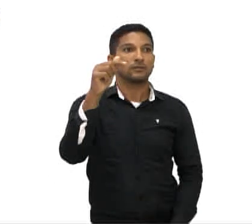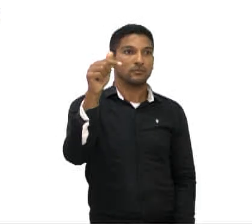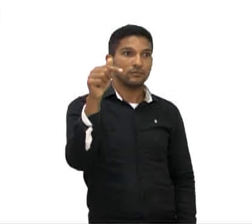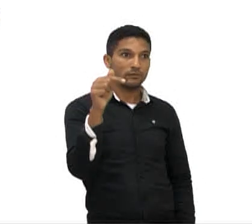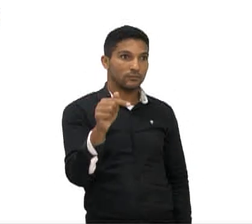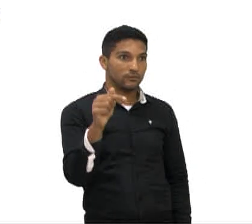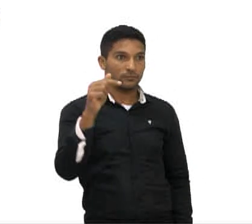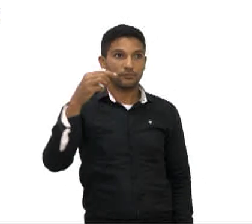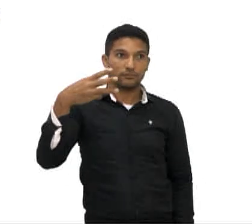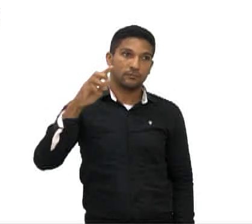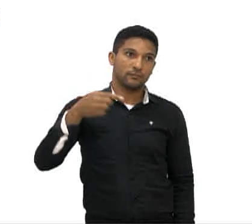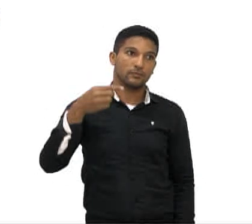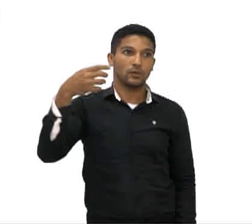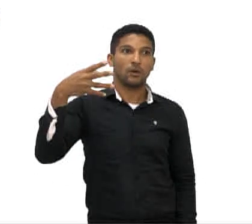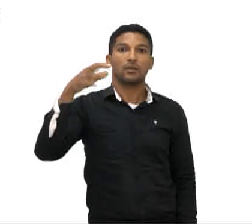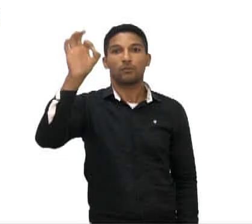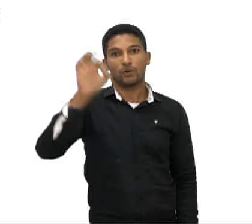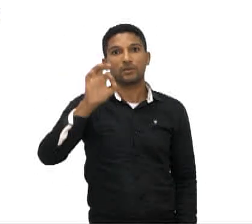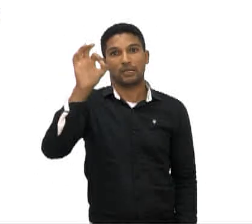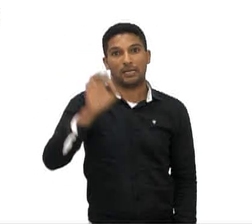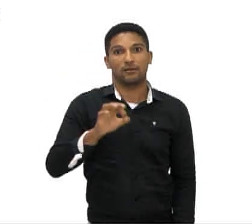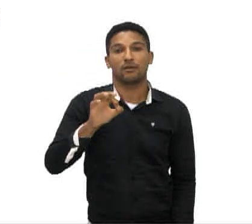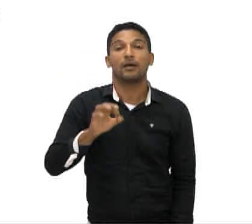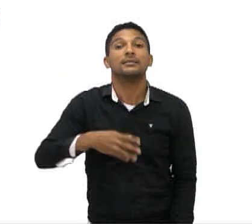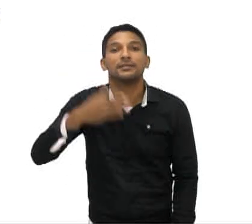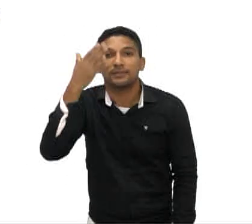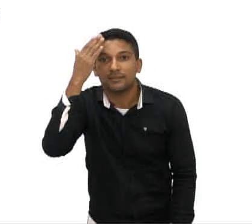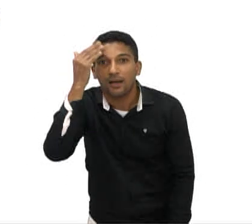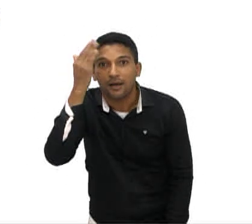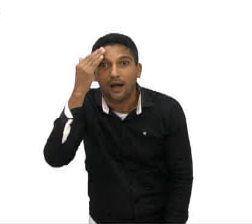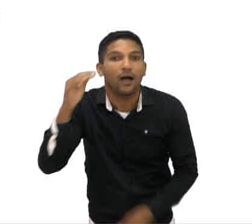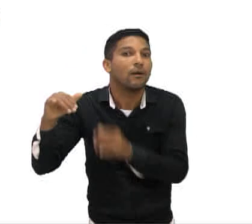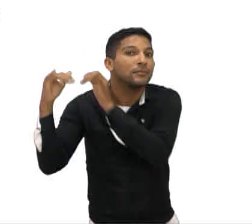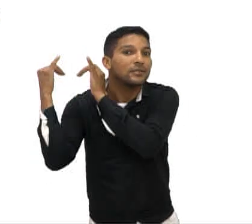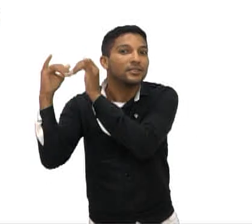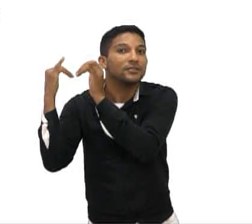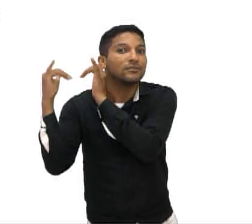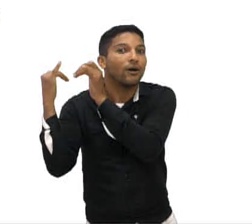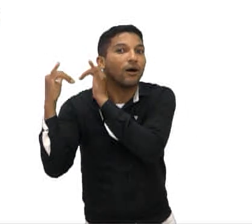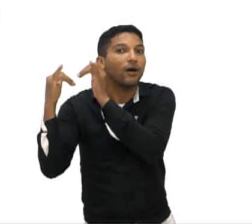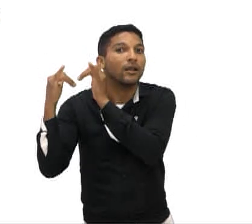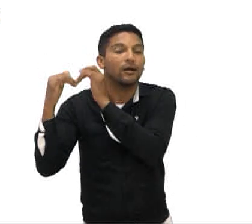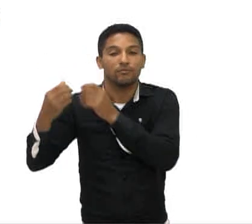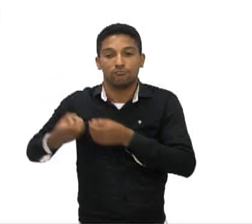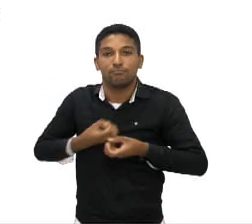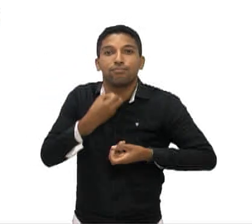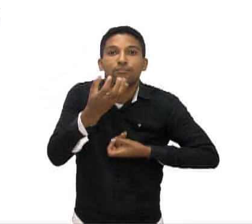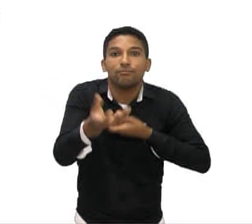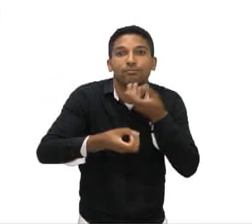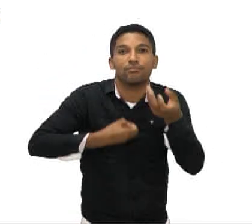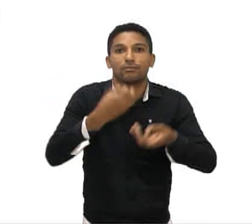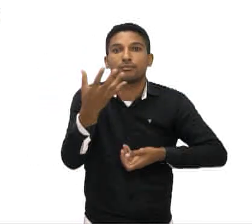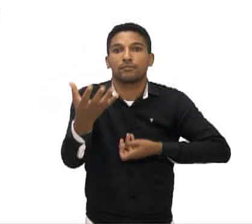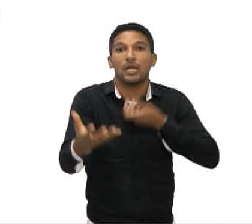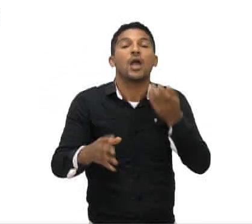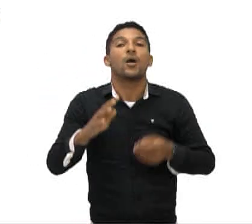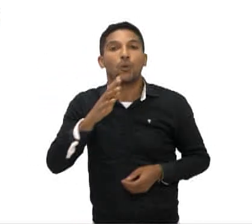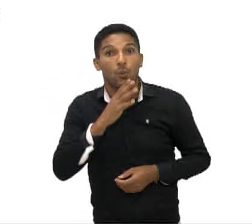73,4%, sabe de ellas. Y la más popular es de la Llorona, que es conocida por